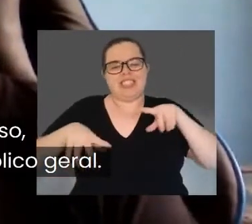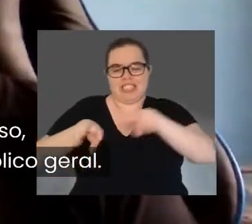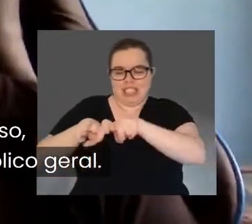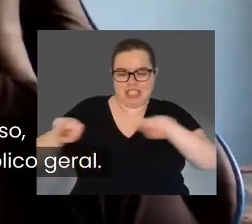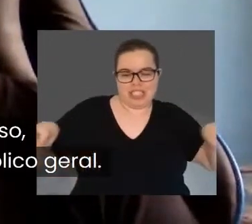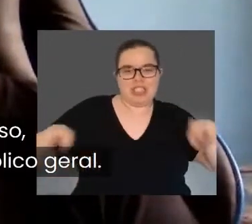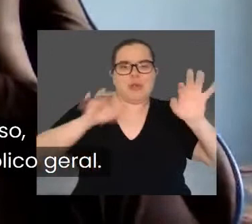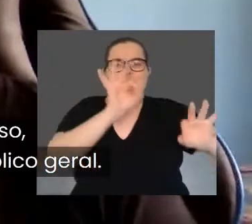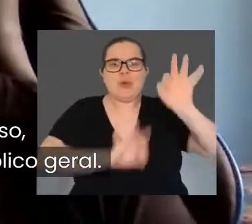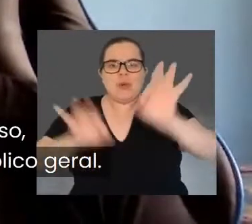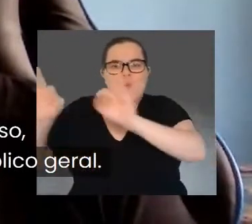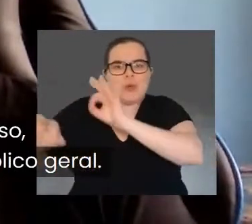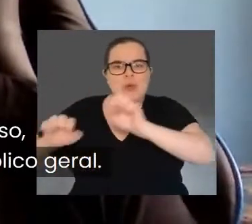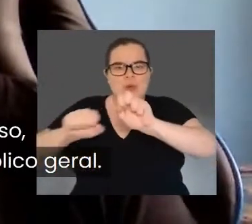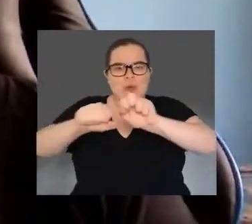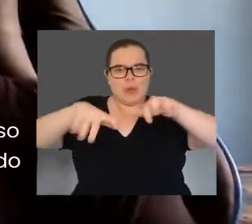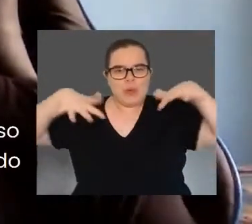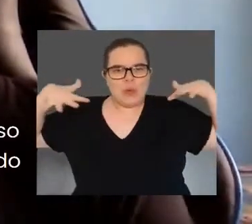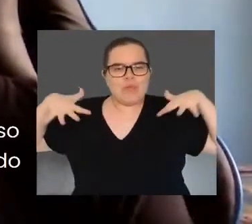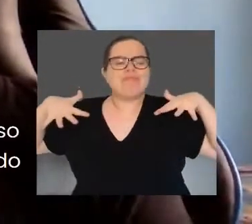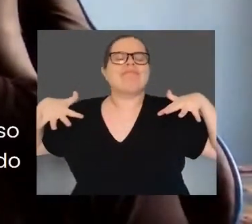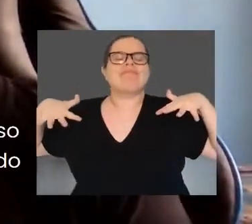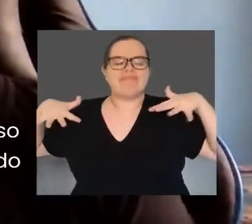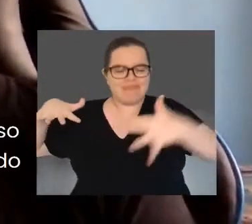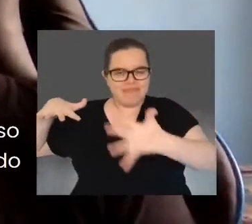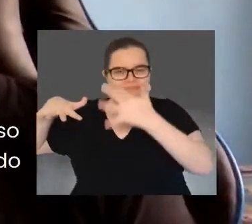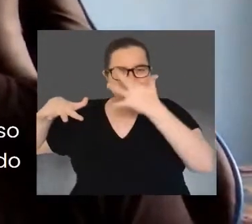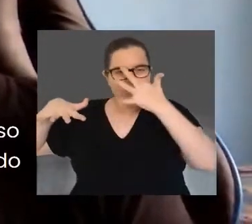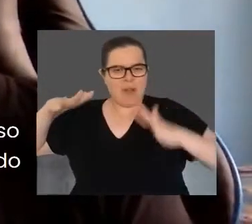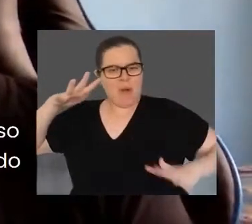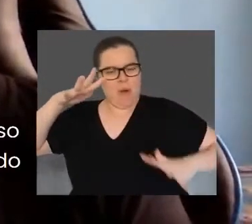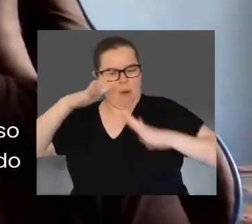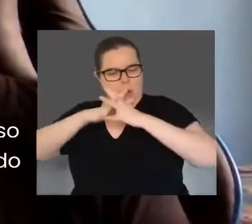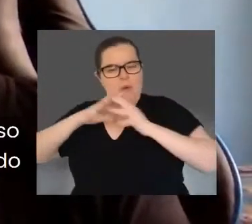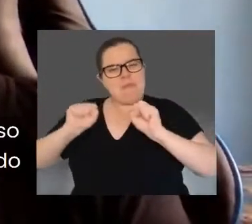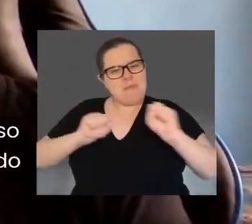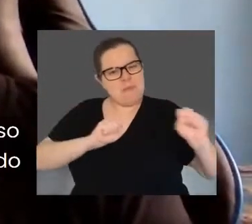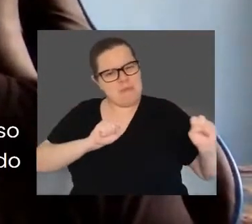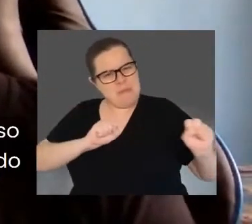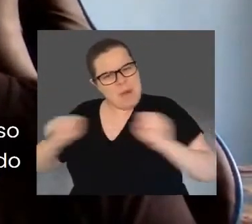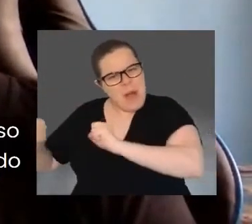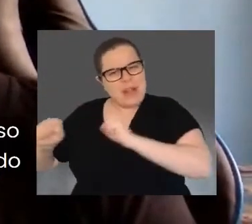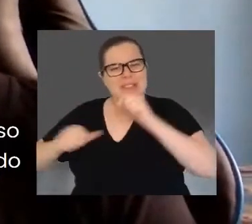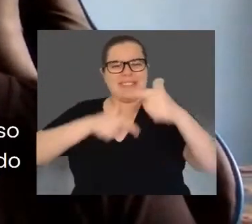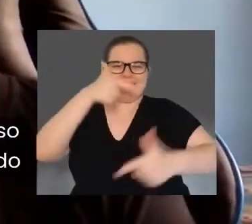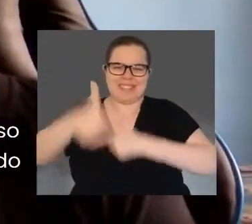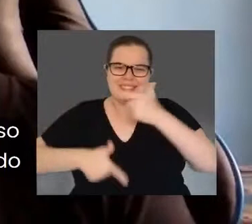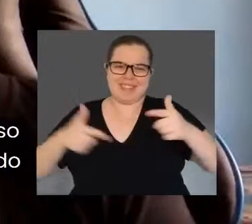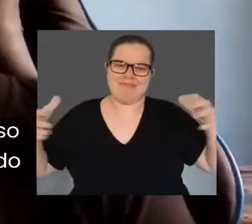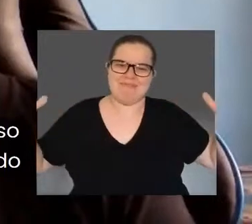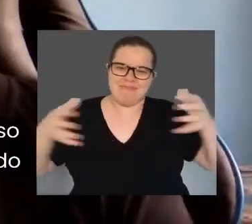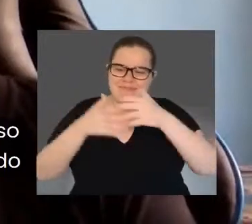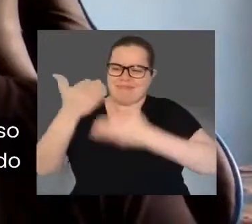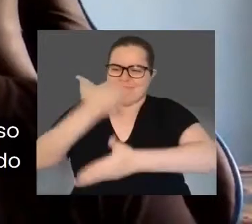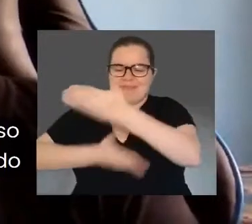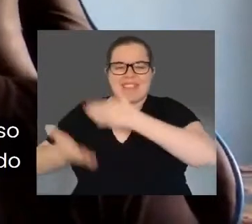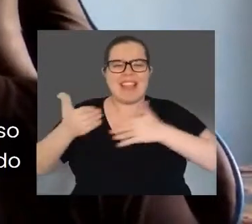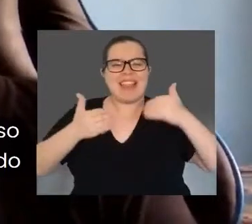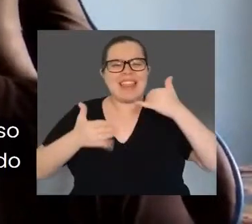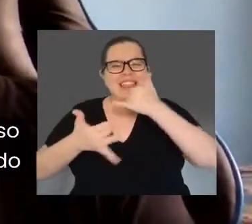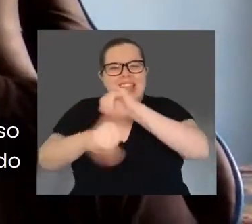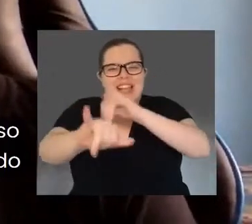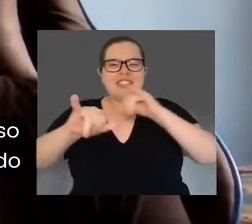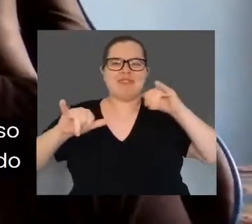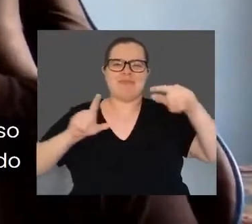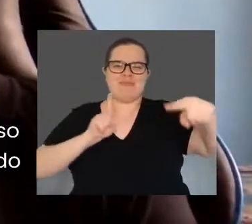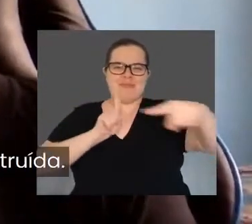banca julgadora, o público em geral, ficou muito evidente o quão poderoso é essa troca de energia